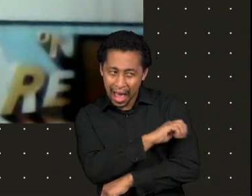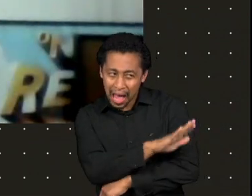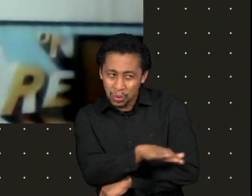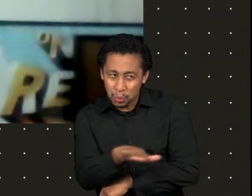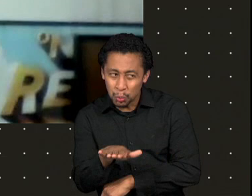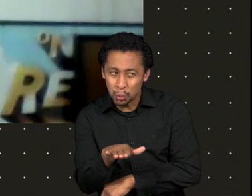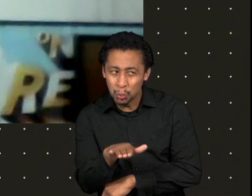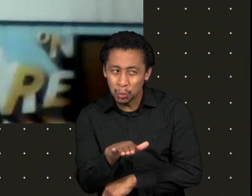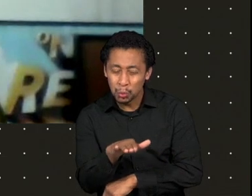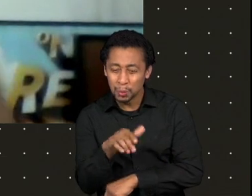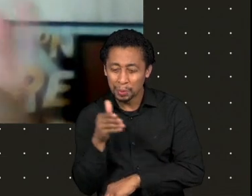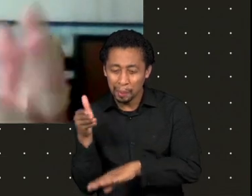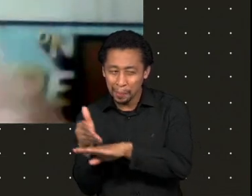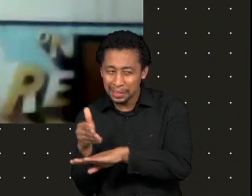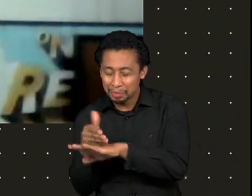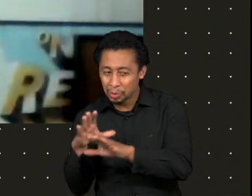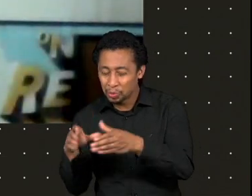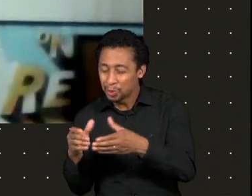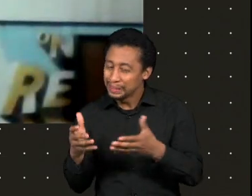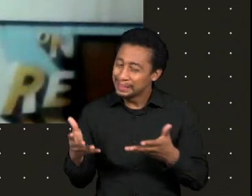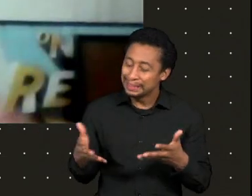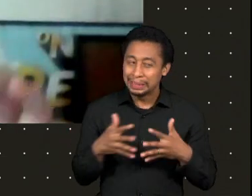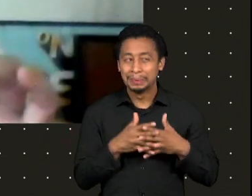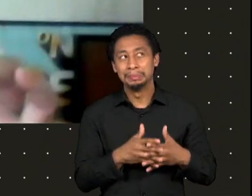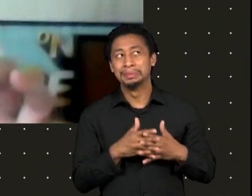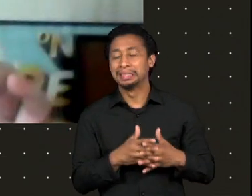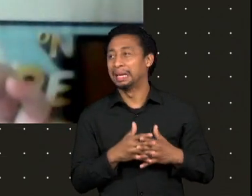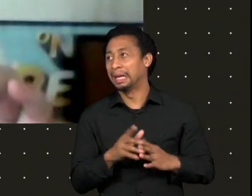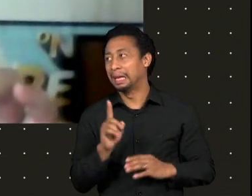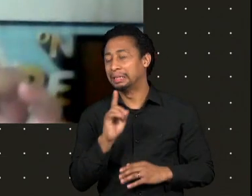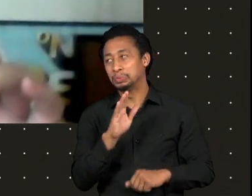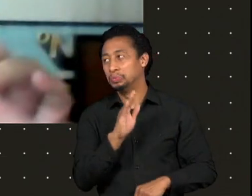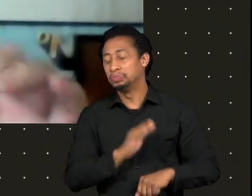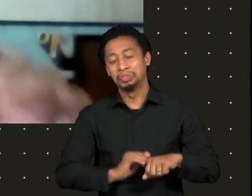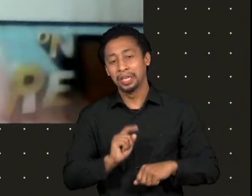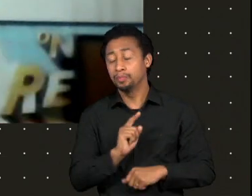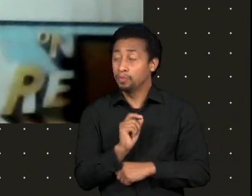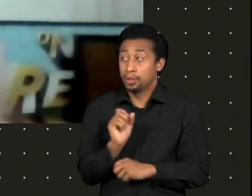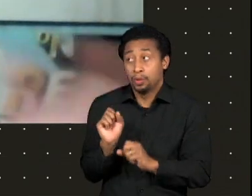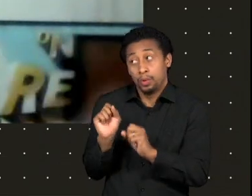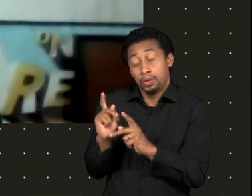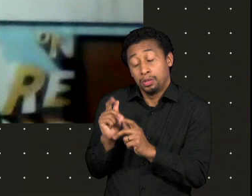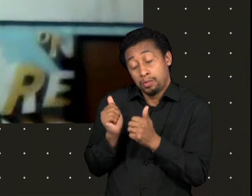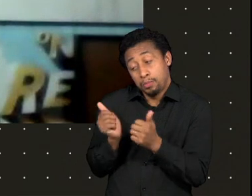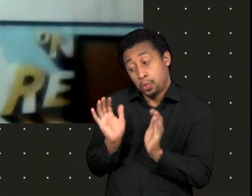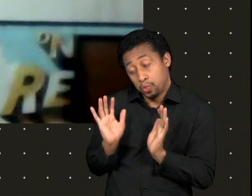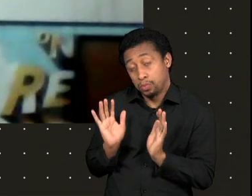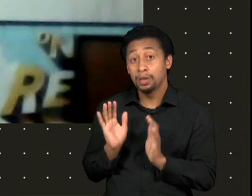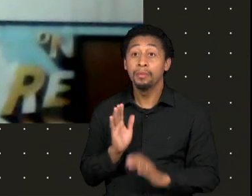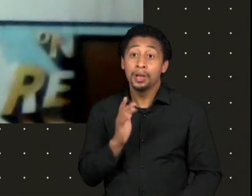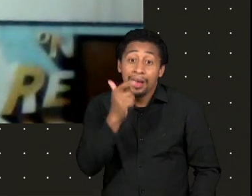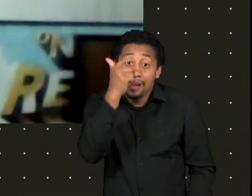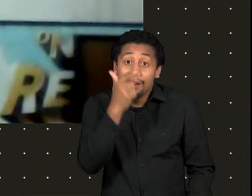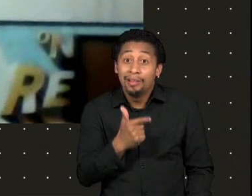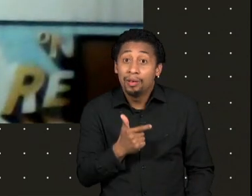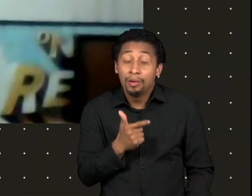era complicado, aí tinha os outros alunos, que ele não punha alunos. Eu falei, tá bom. Mas aí, como eu estava ali e eu